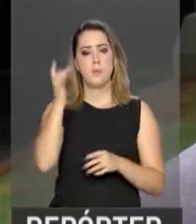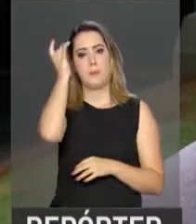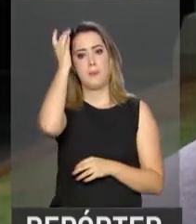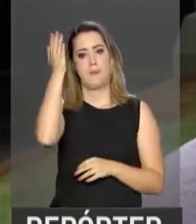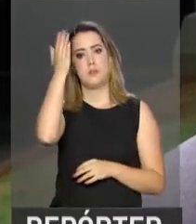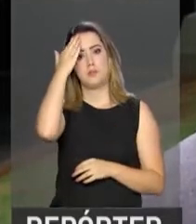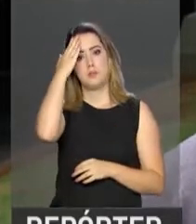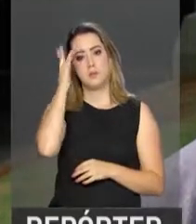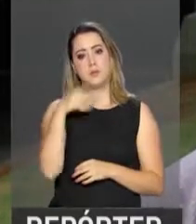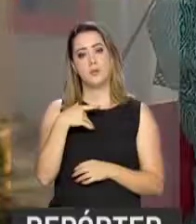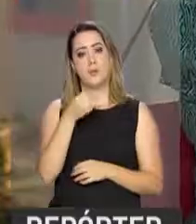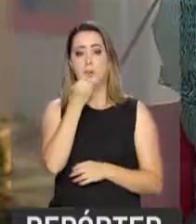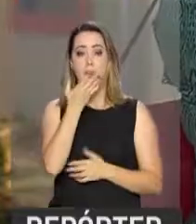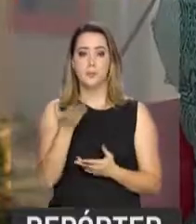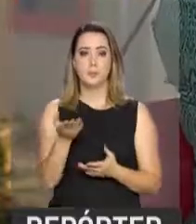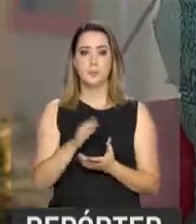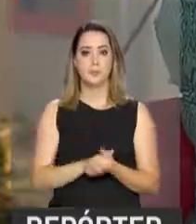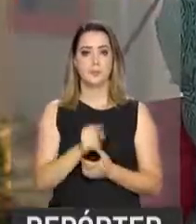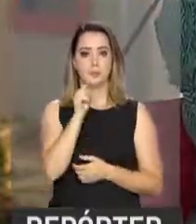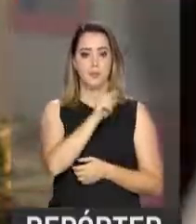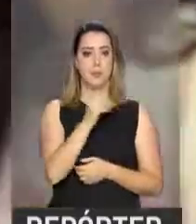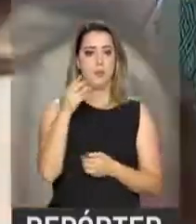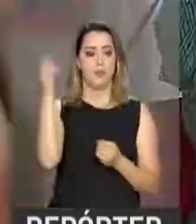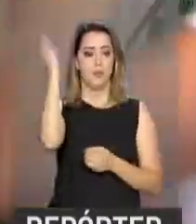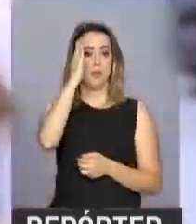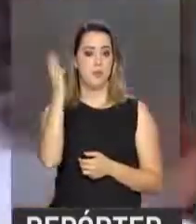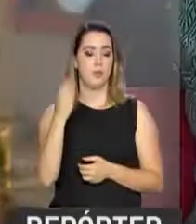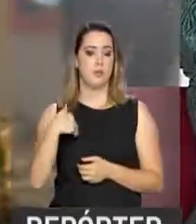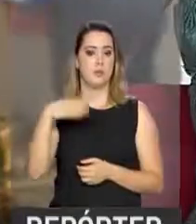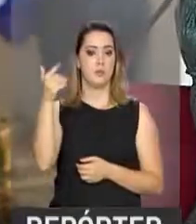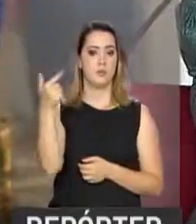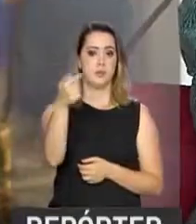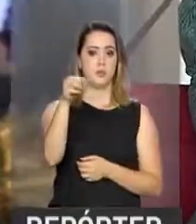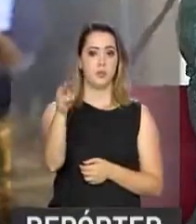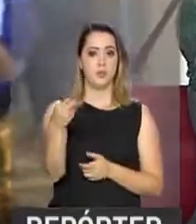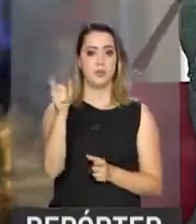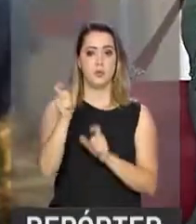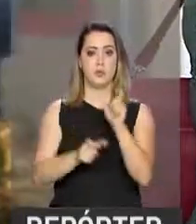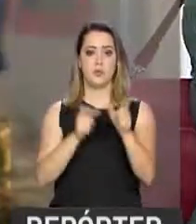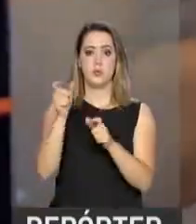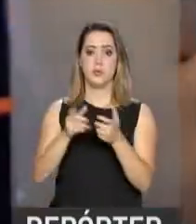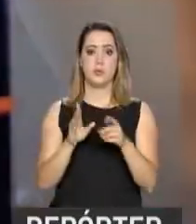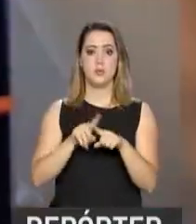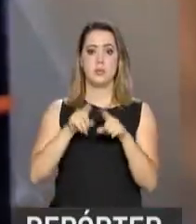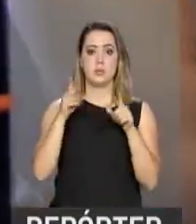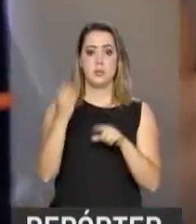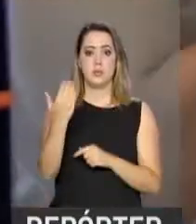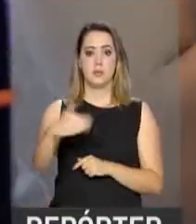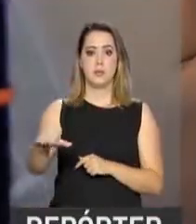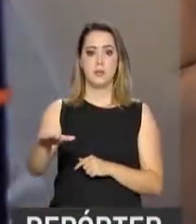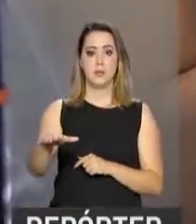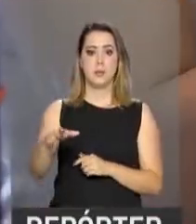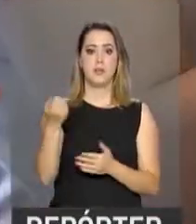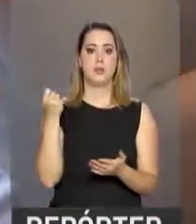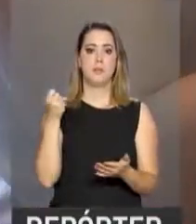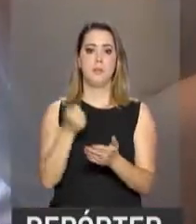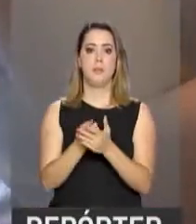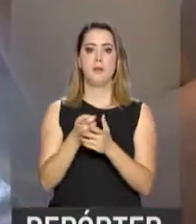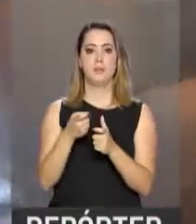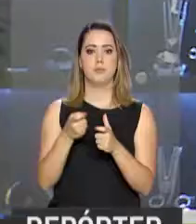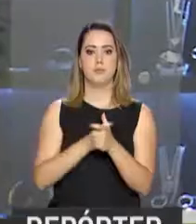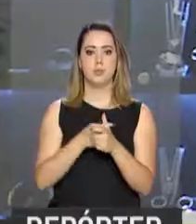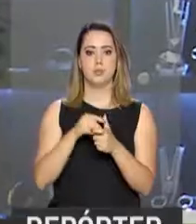fiquei sabendo foi até um alívio para mim no brasil existem mais de sete milhões de mês e metade deles está com os pagamentos de tributos em